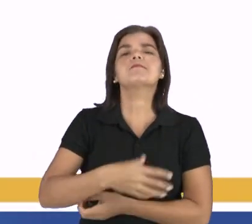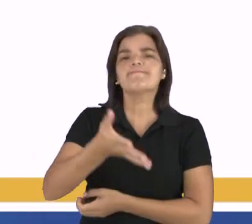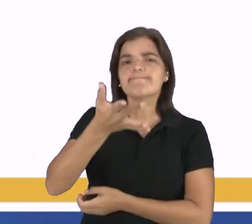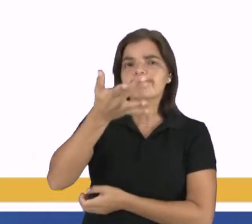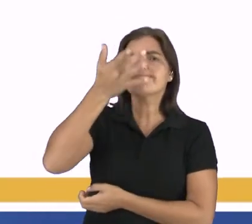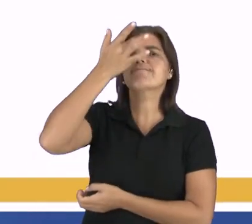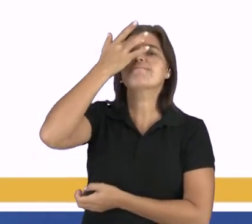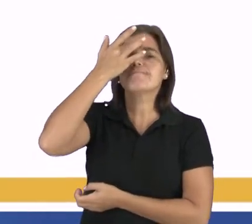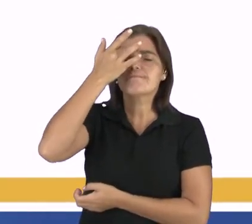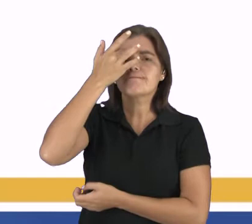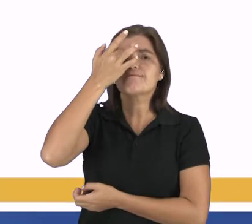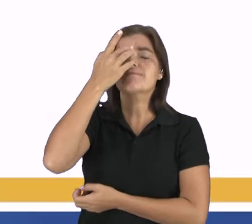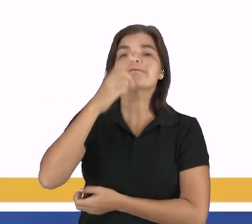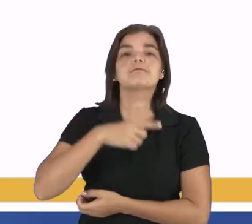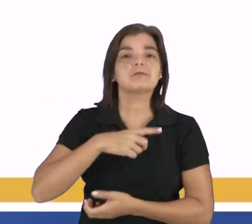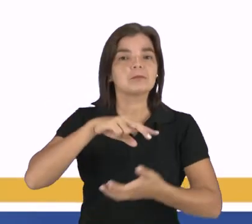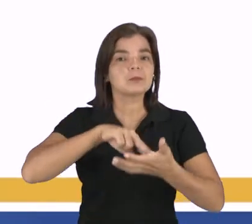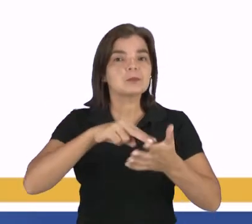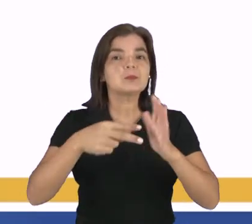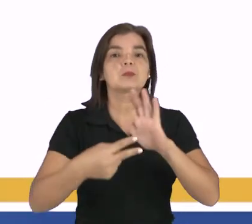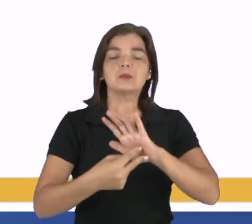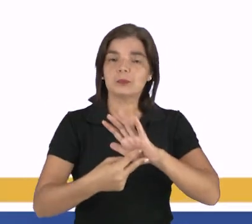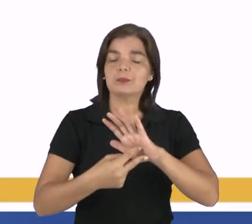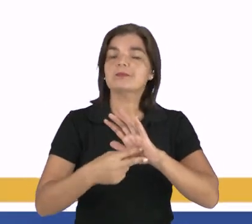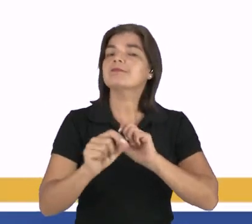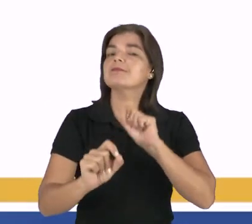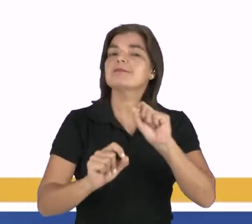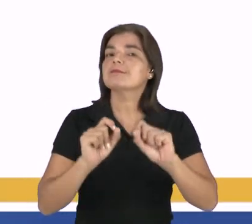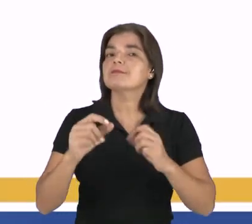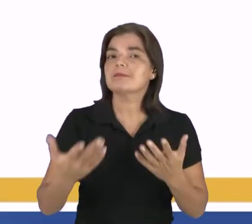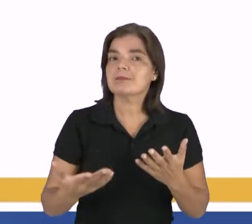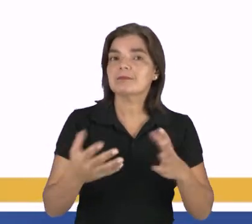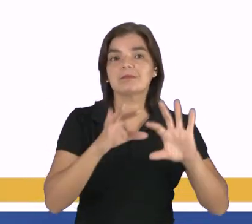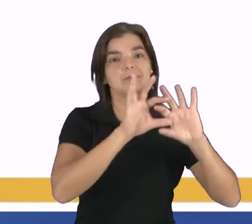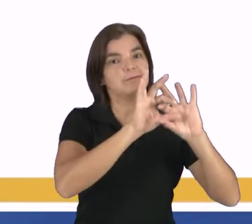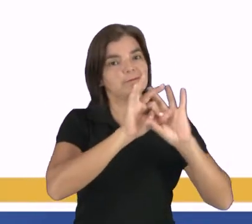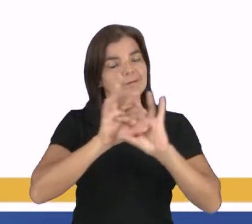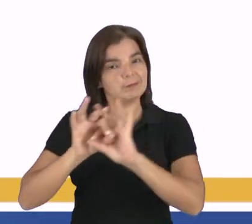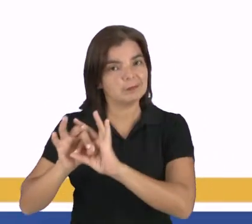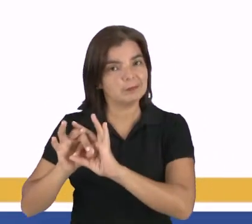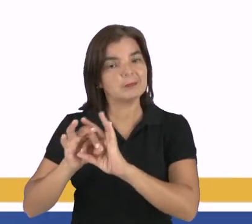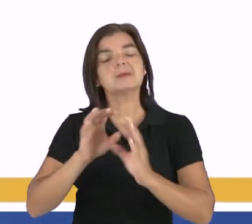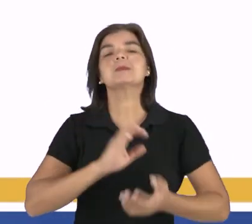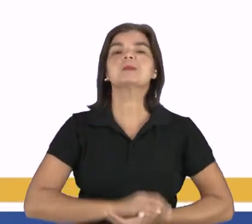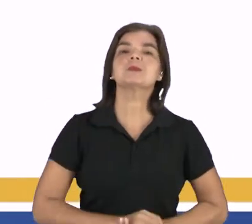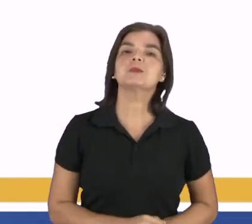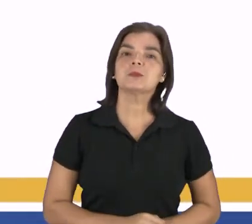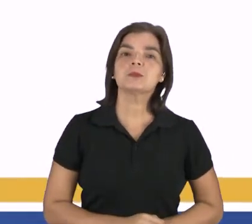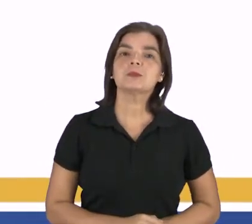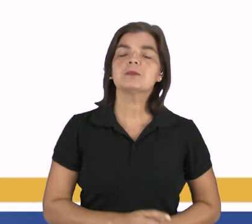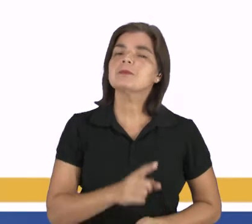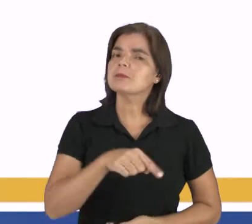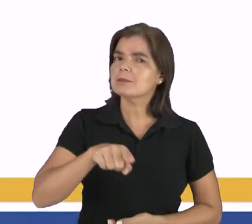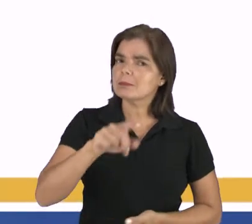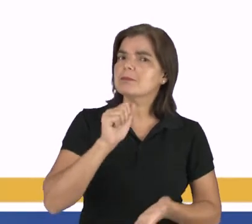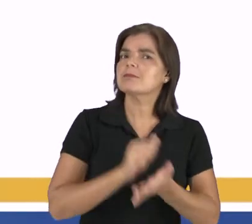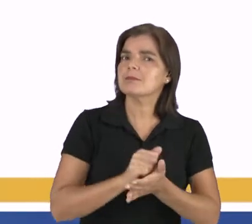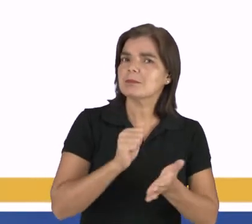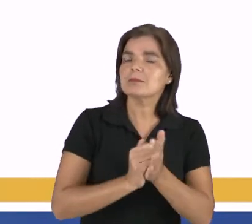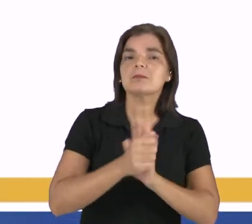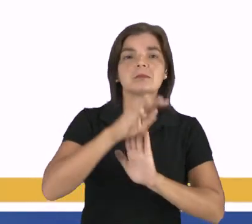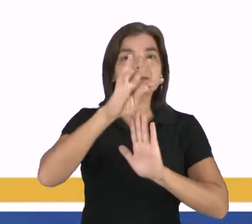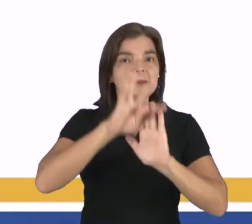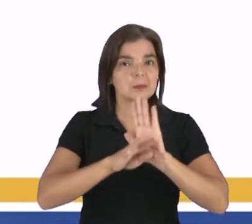internalizado na mente de vocês que sentido é sinônimo de coerência, tá? Você pode escrever